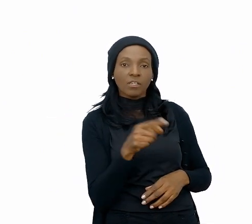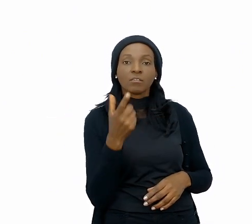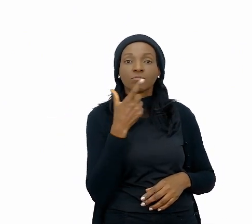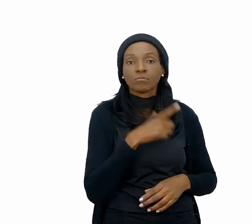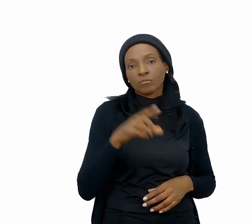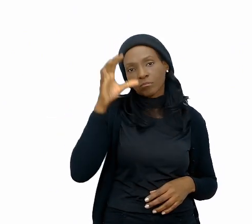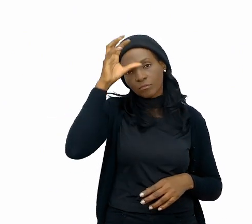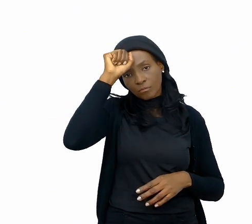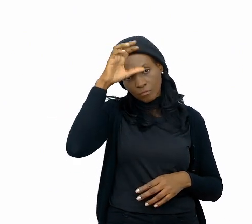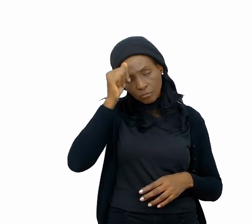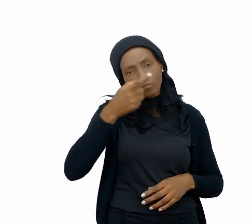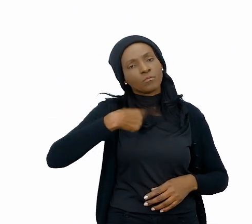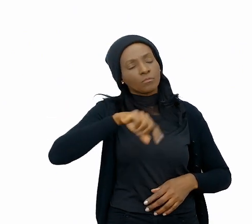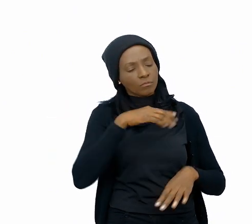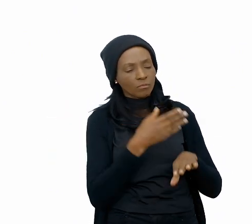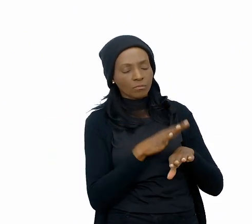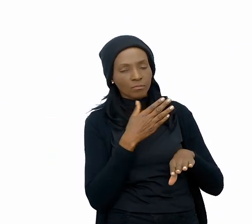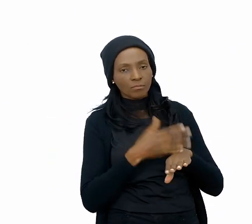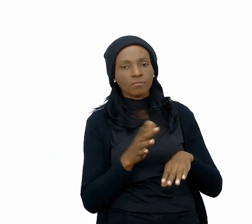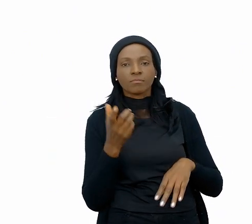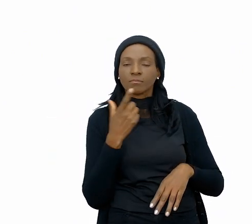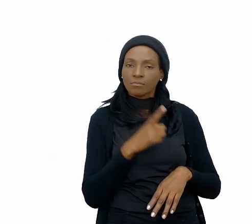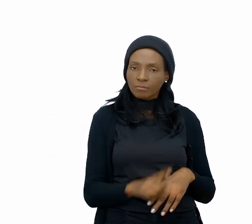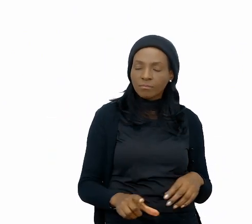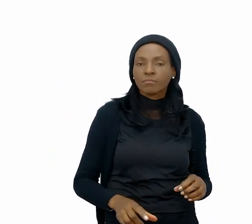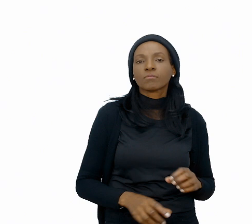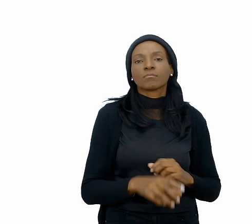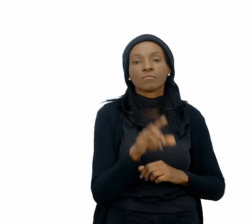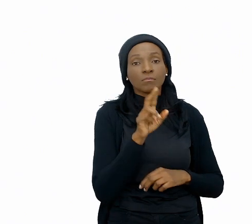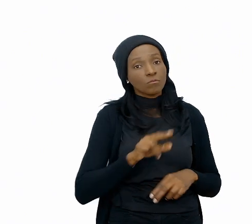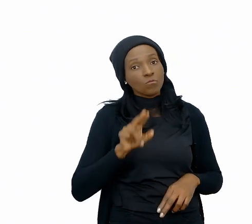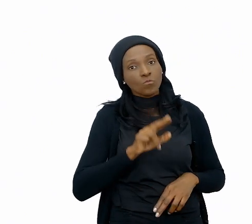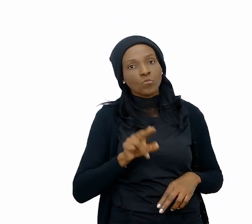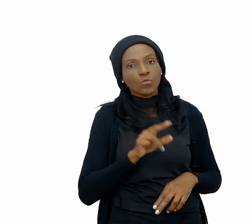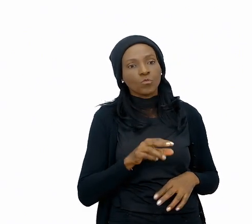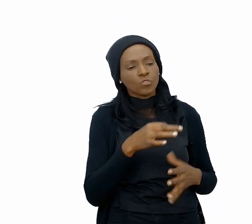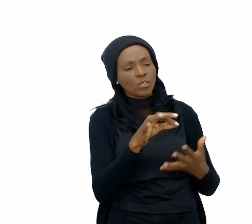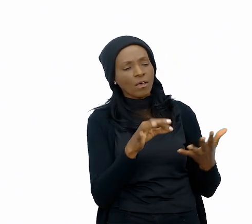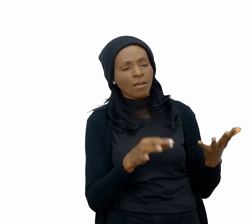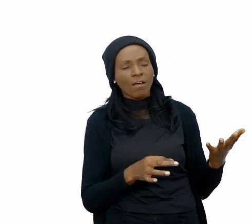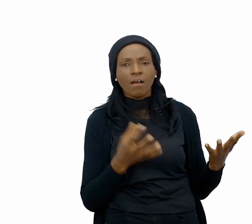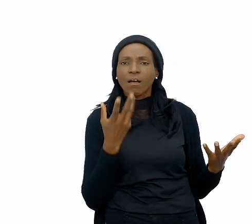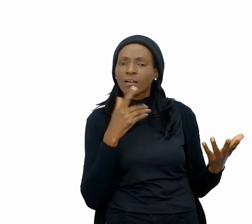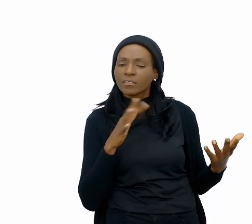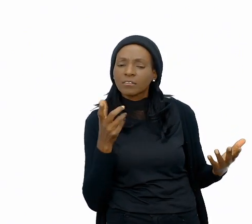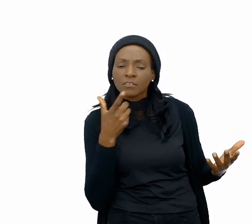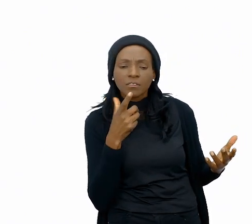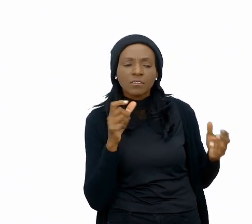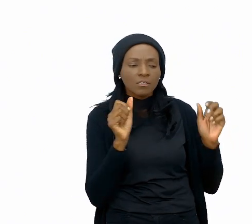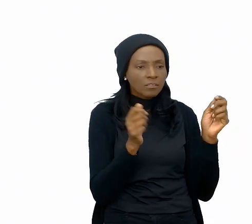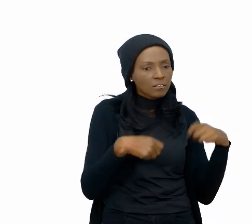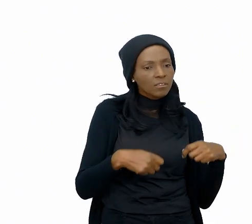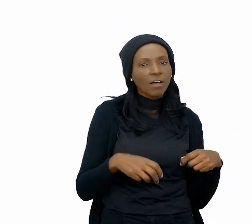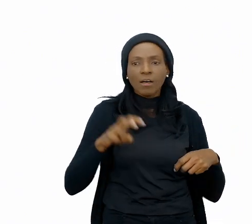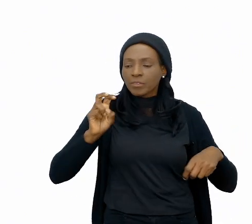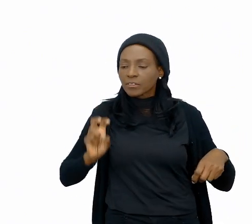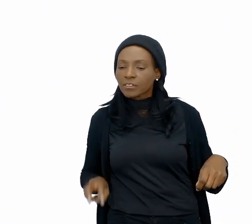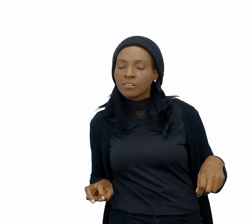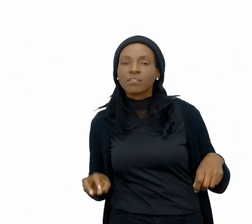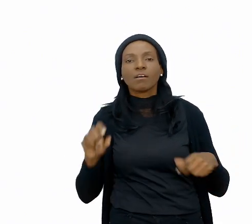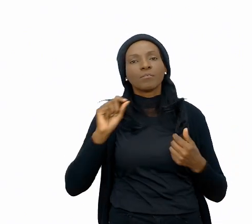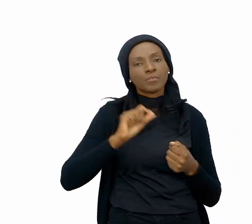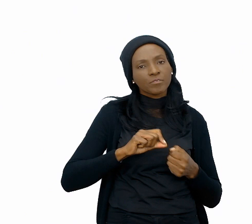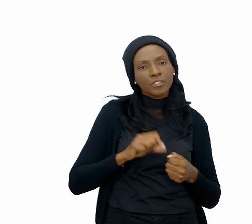adquiriu, a gente vai conseguir elencar ali quais são as crianças que vão poder sentar ali para